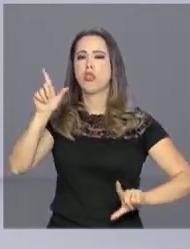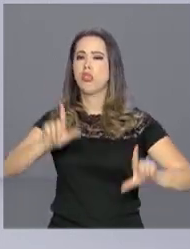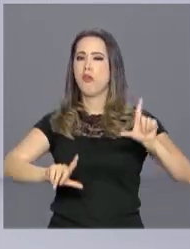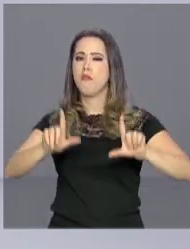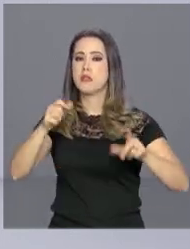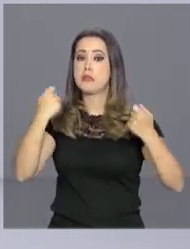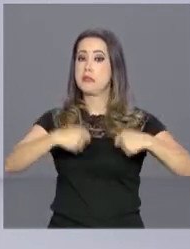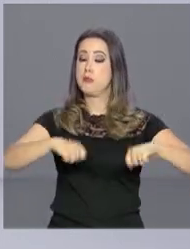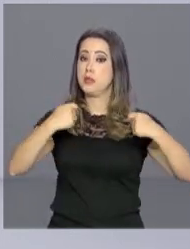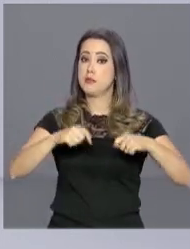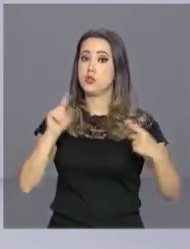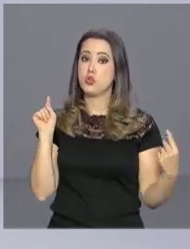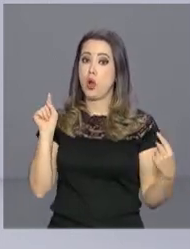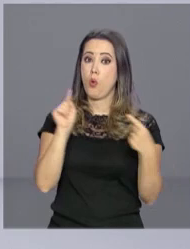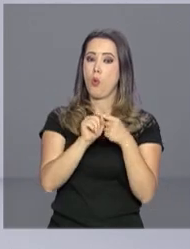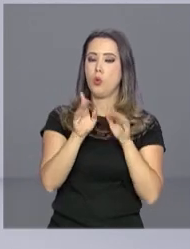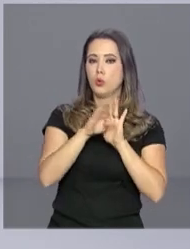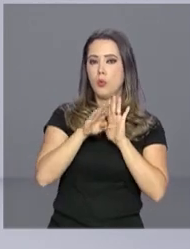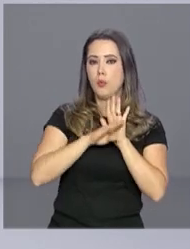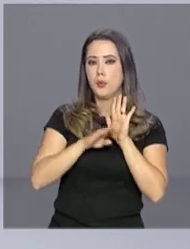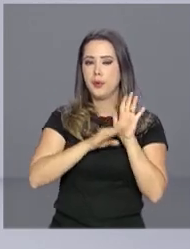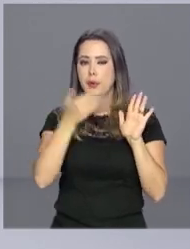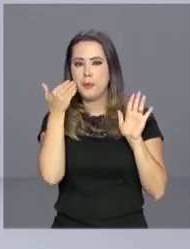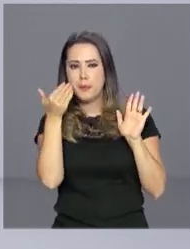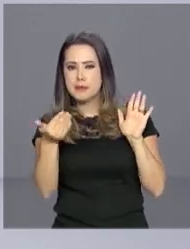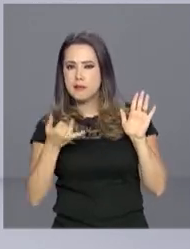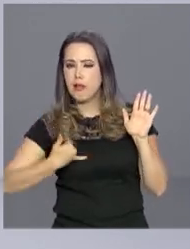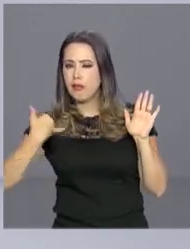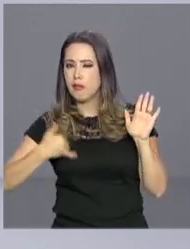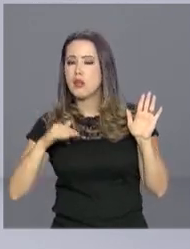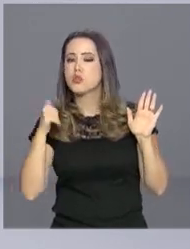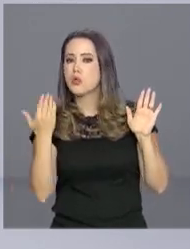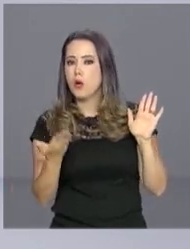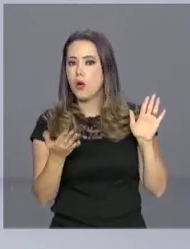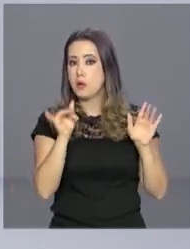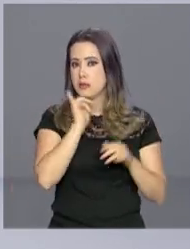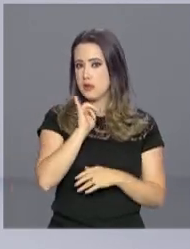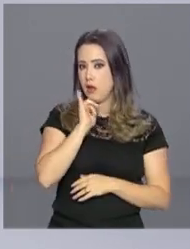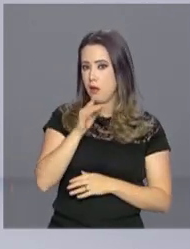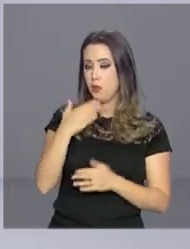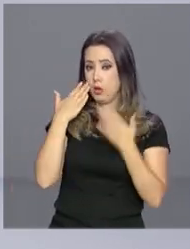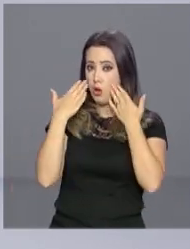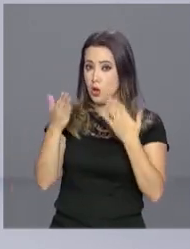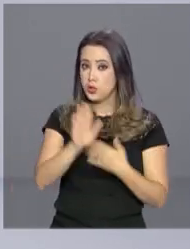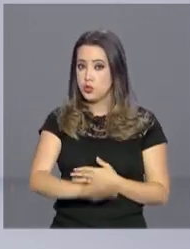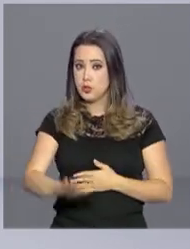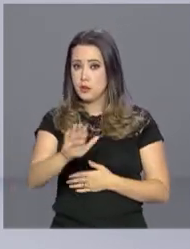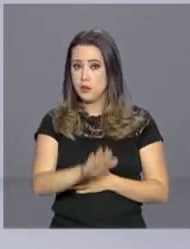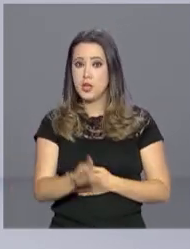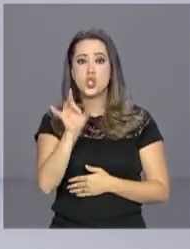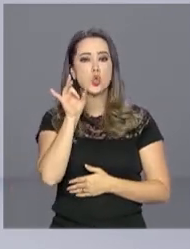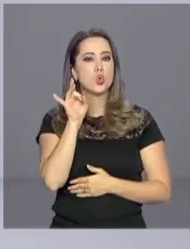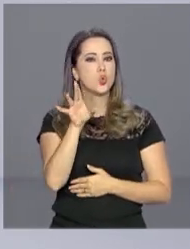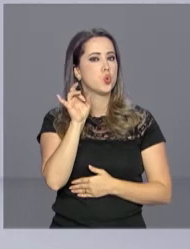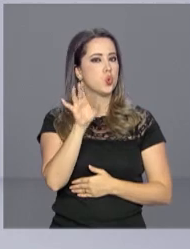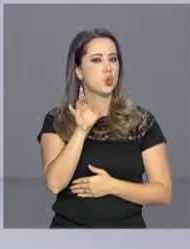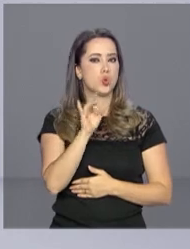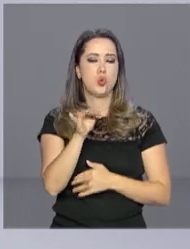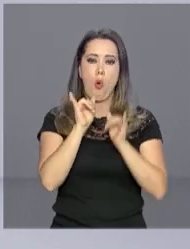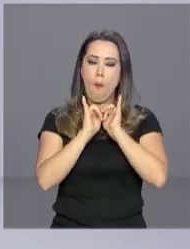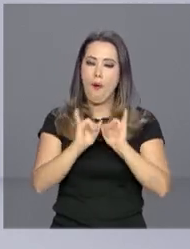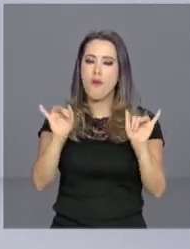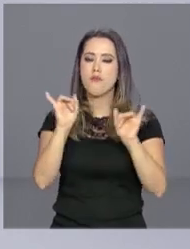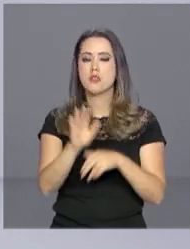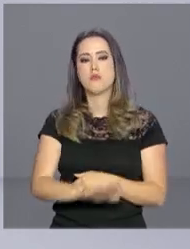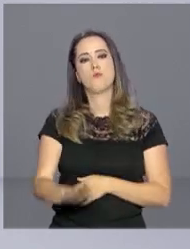que devem ser de acordo com o programa em exibição naquele momento por exemplo na hora de programas infantis de classificação livre as emissoras